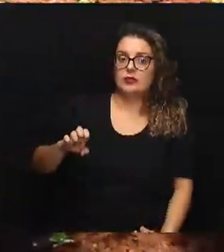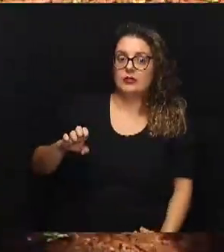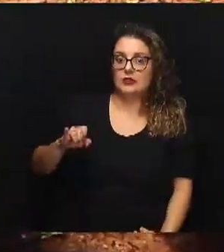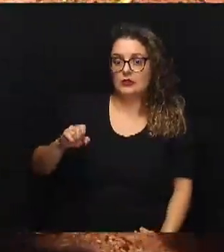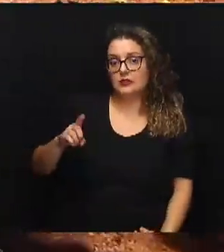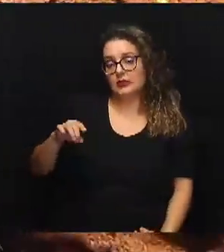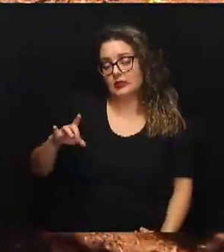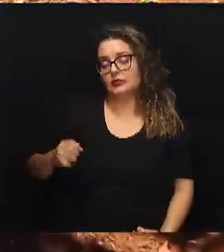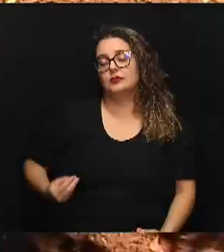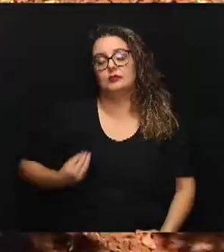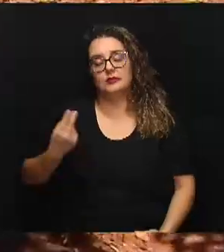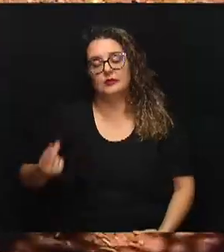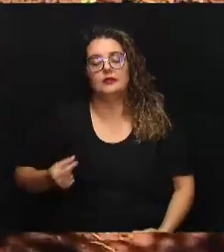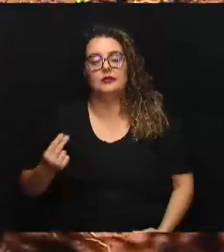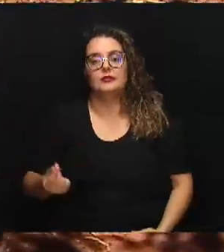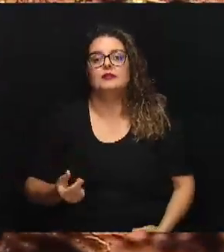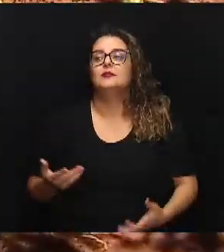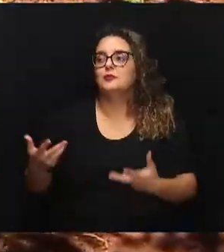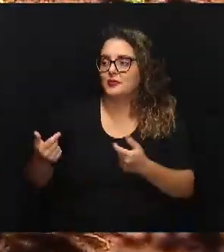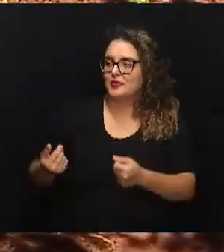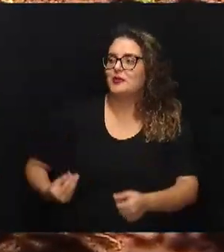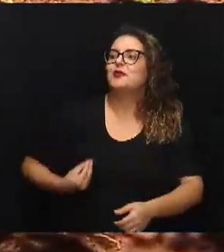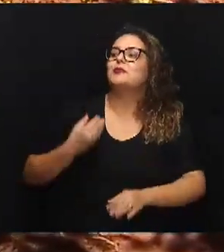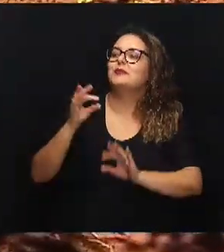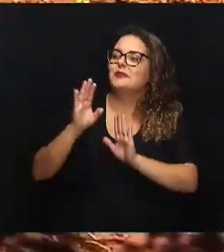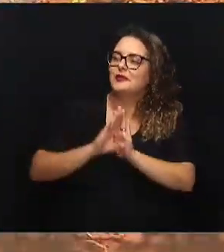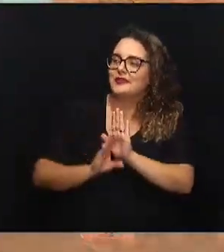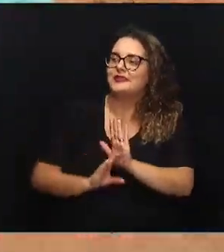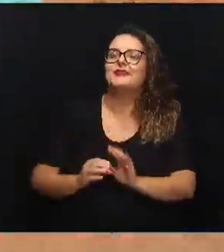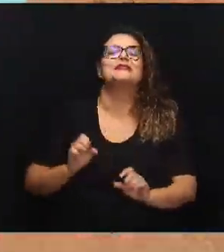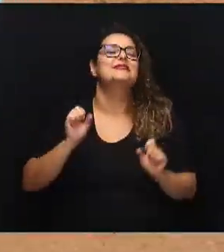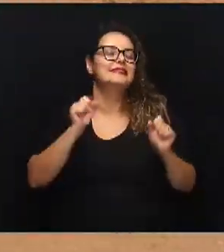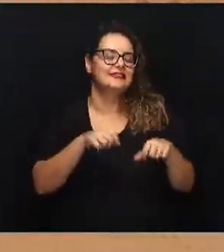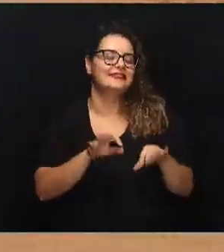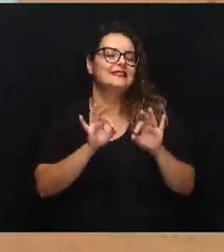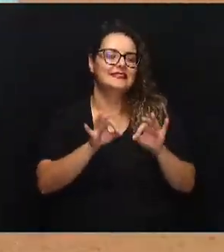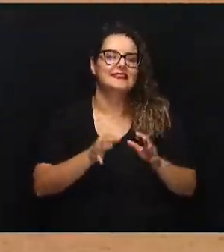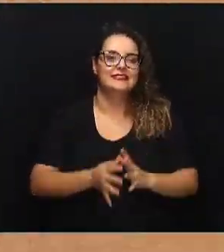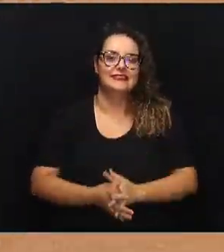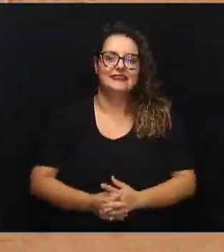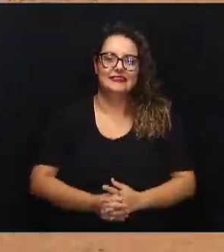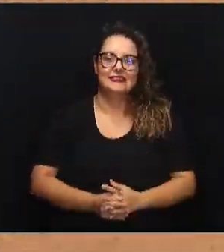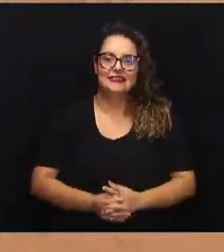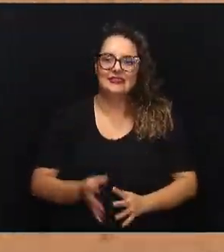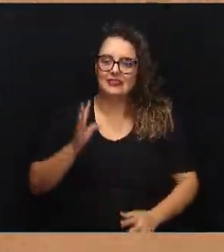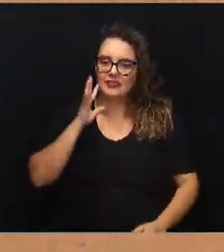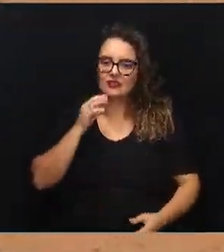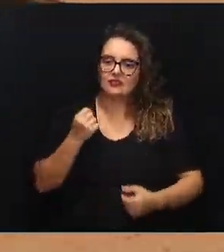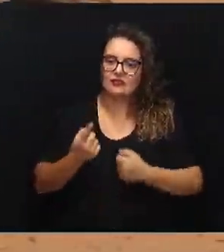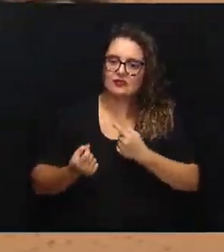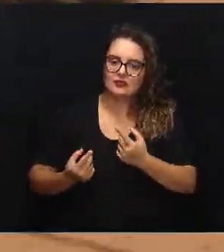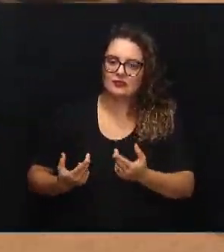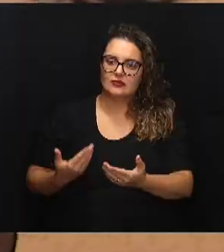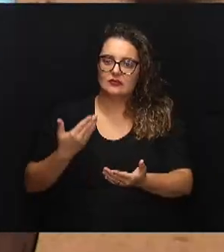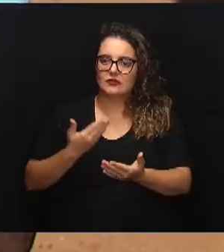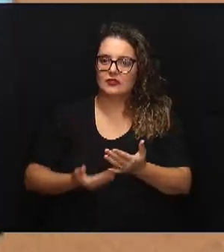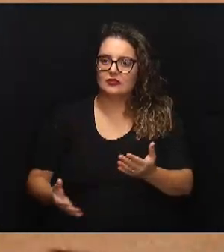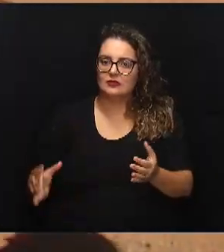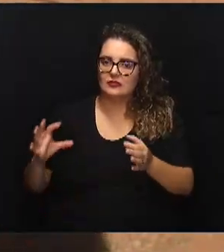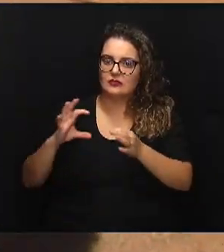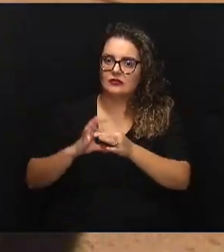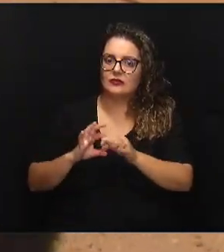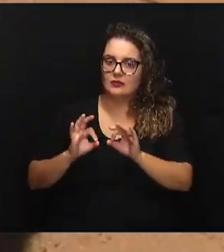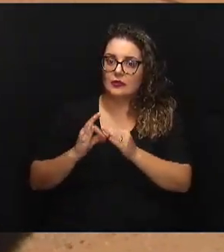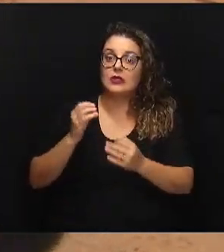né? Maravilhoso. Assim. É um programa para a vida. Com certeza, viu? Muito Com legal. certeza. Alguns perderam vínculo familiar também?